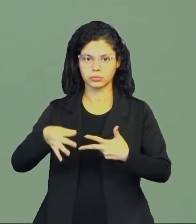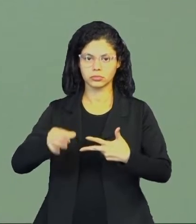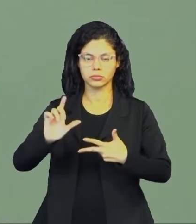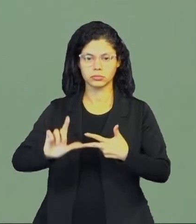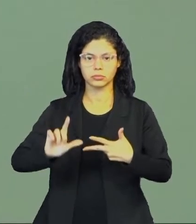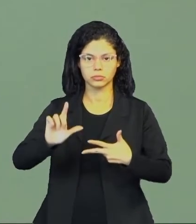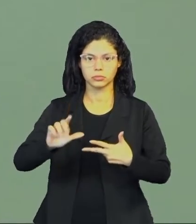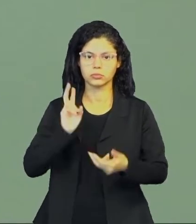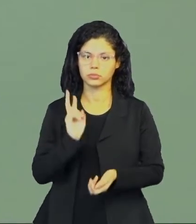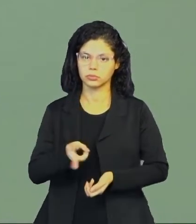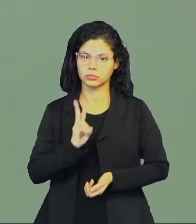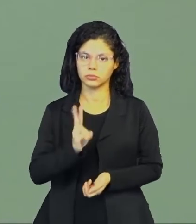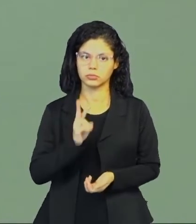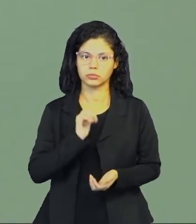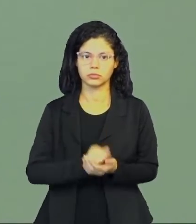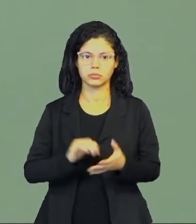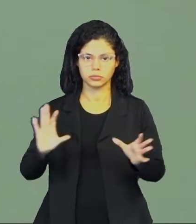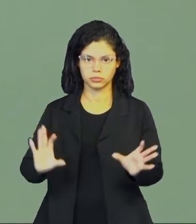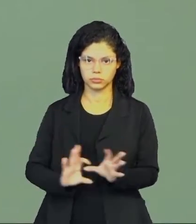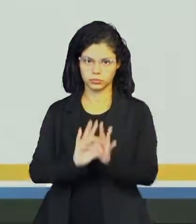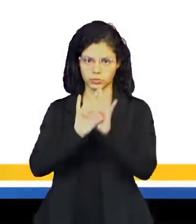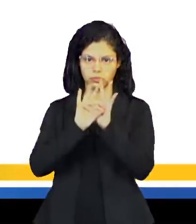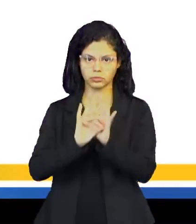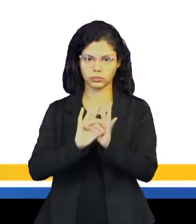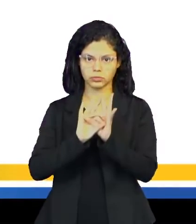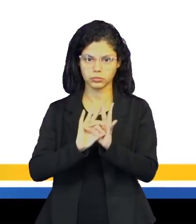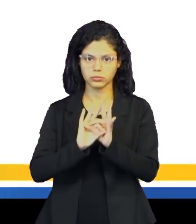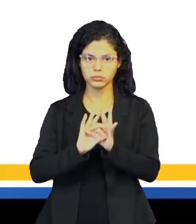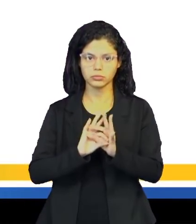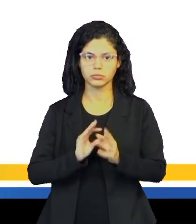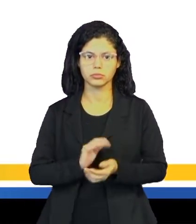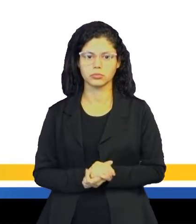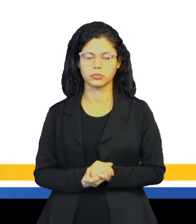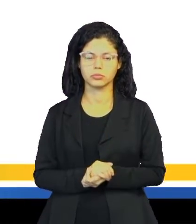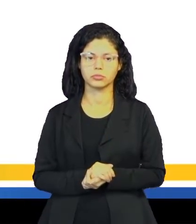E eles têm que estar sempre em harmonia, né?